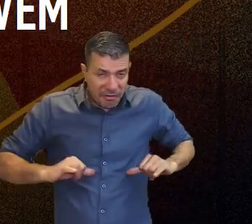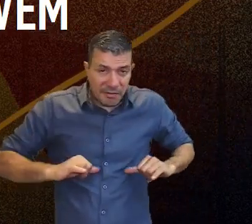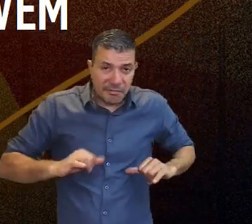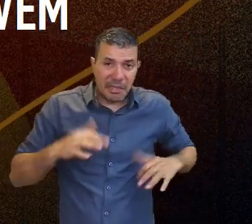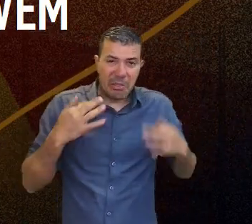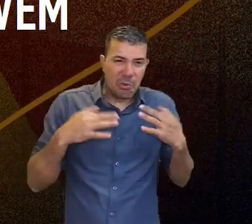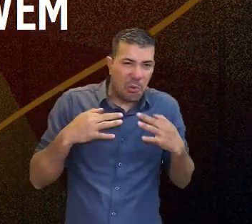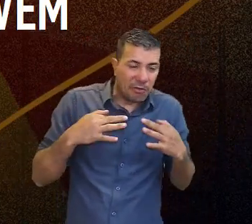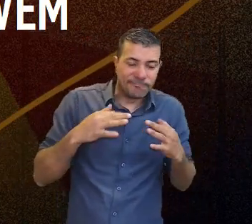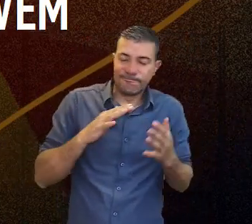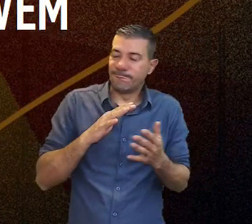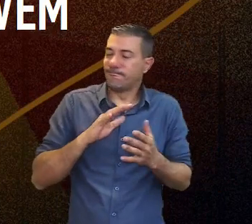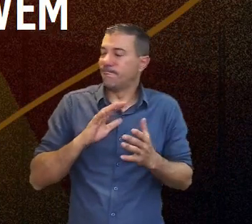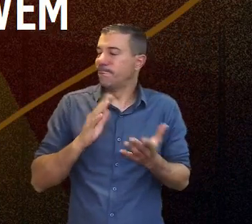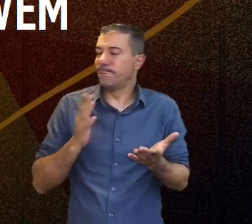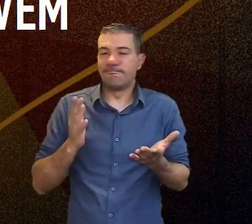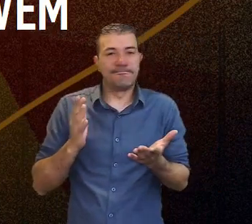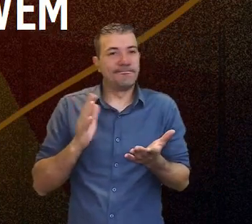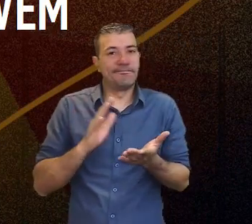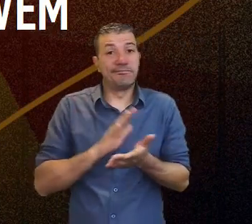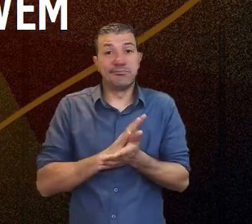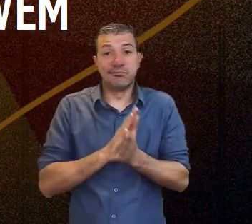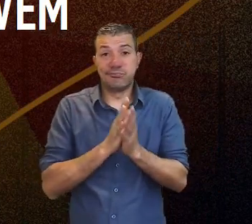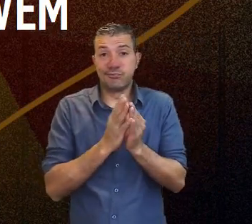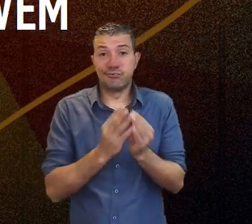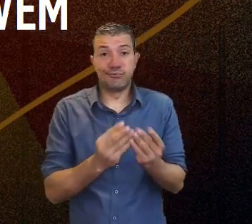meu Senhor que